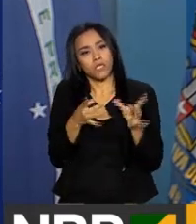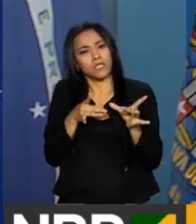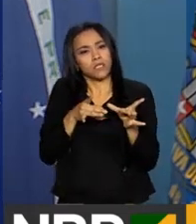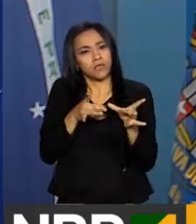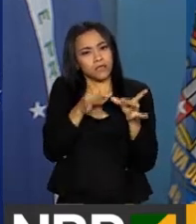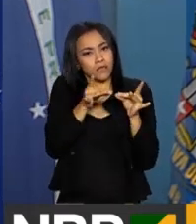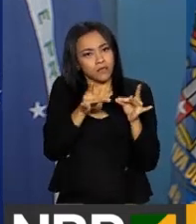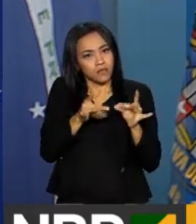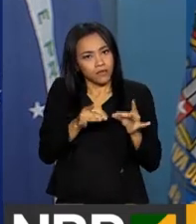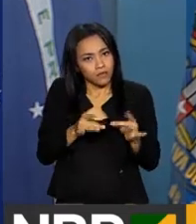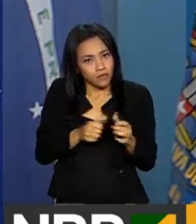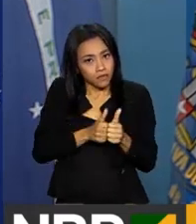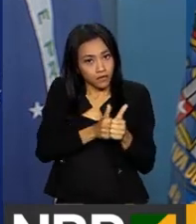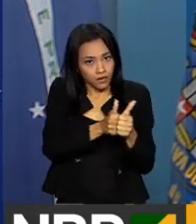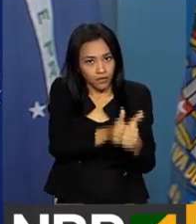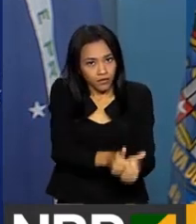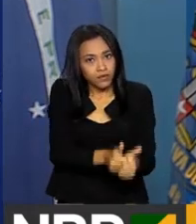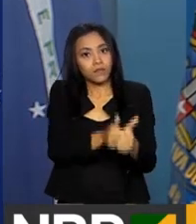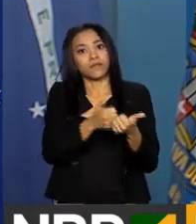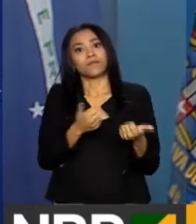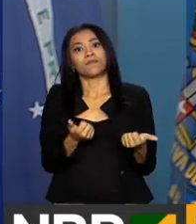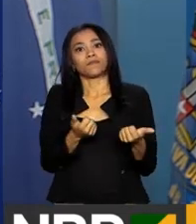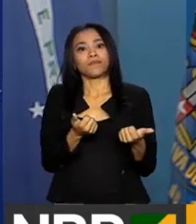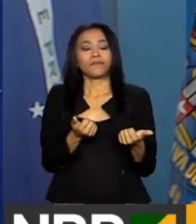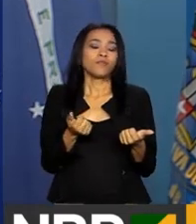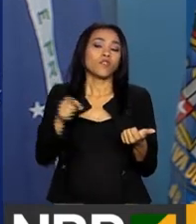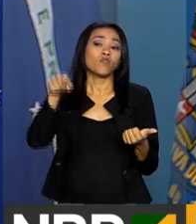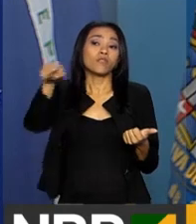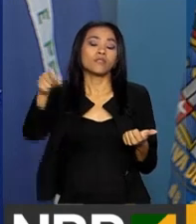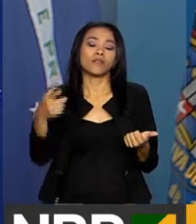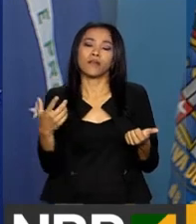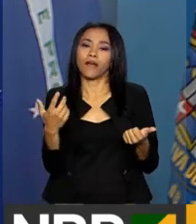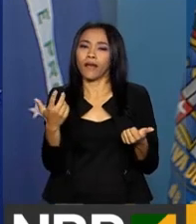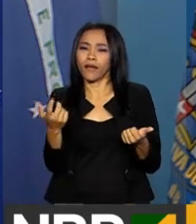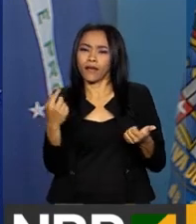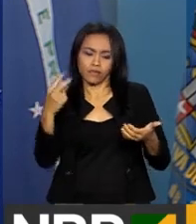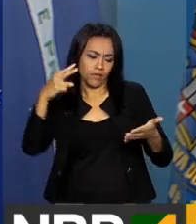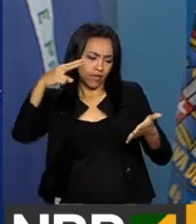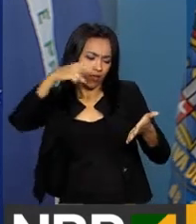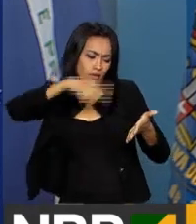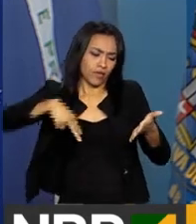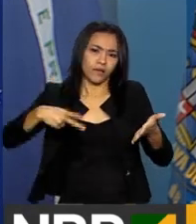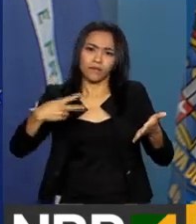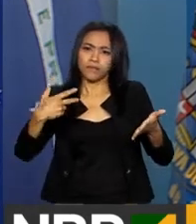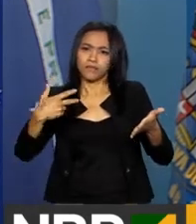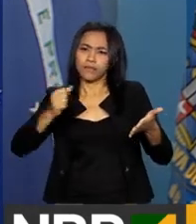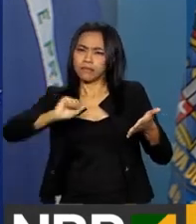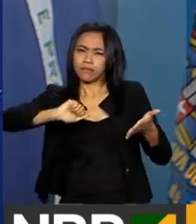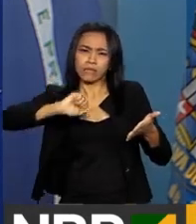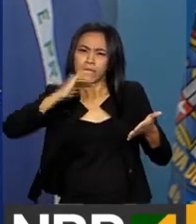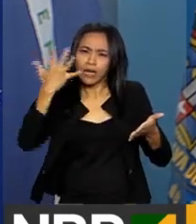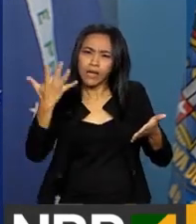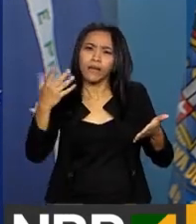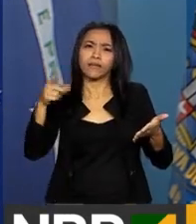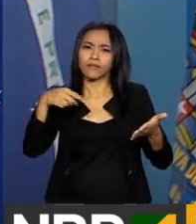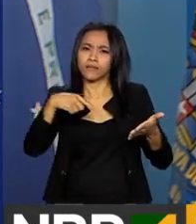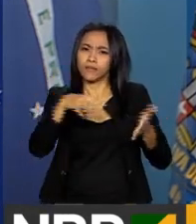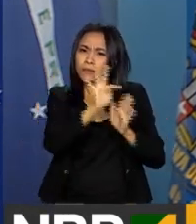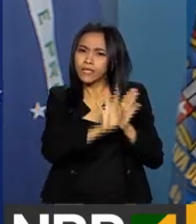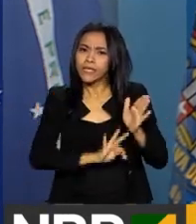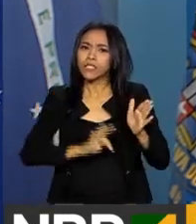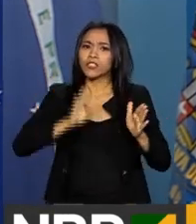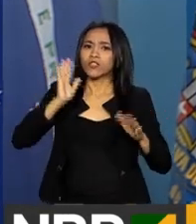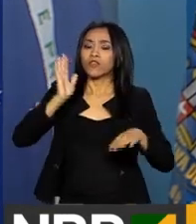ou seja quando você na dificuldade de ter uma letra mali terá muito clara no texto você